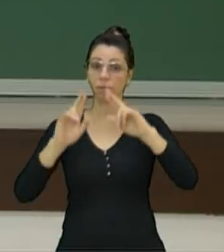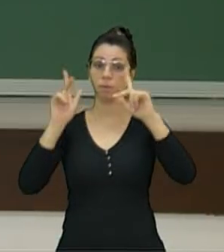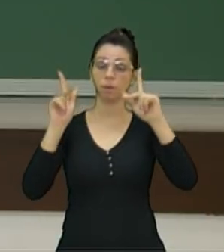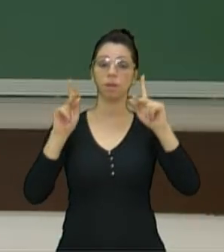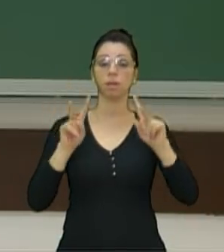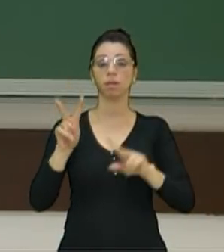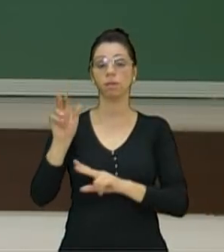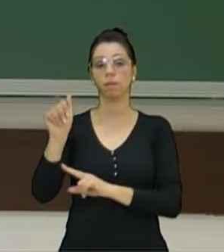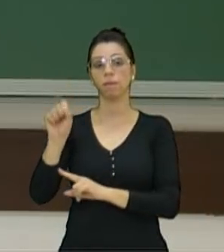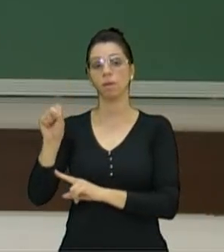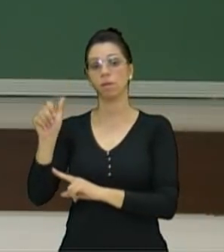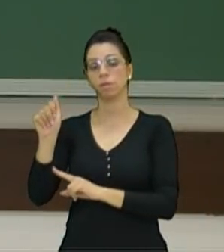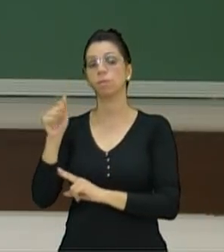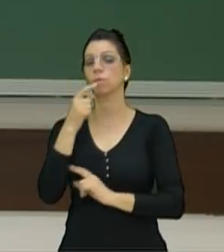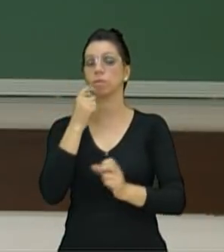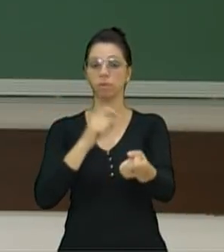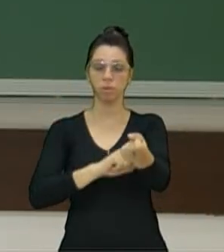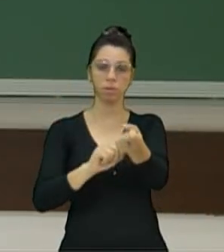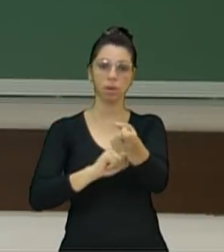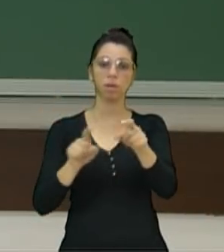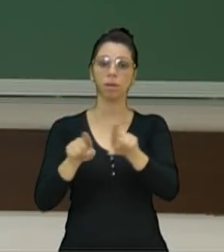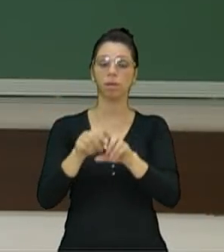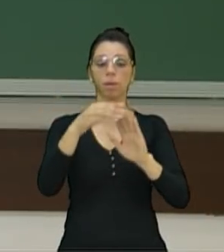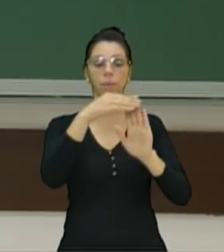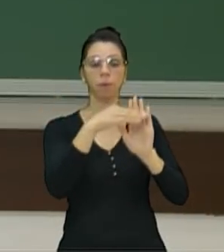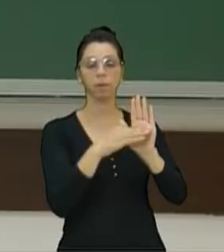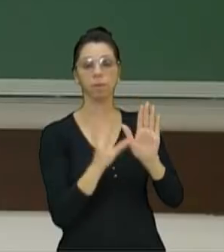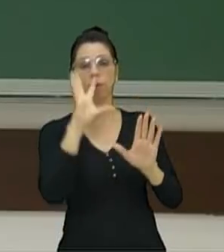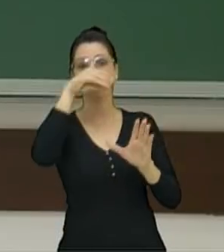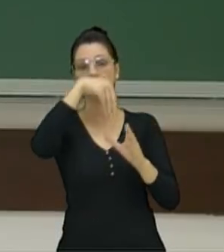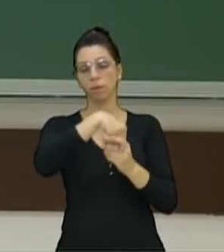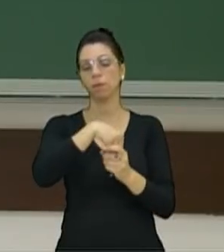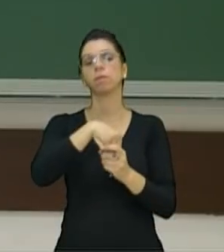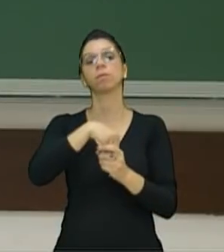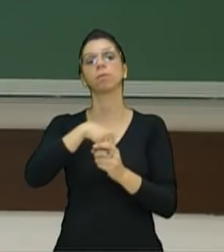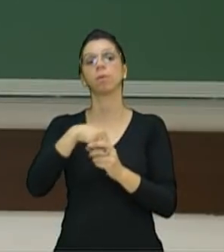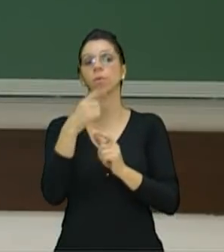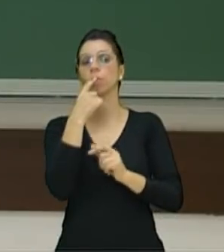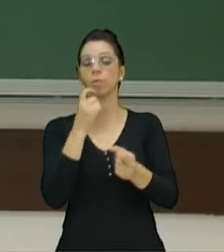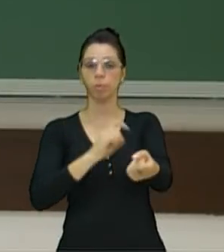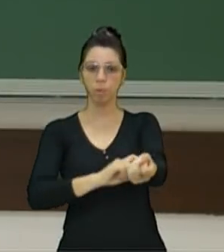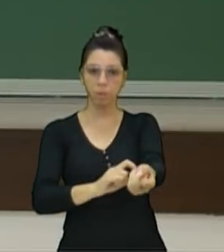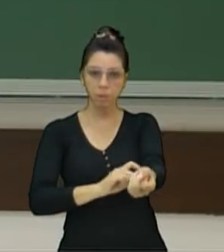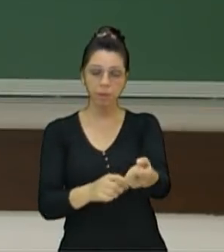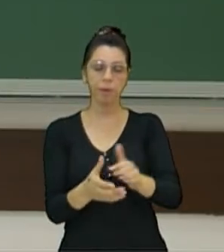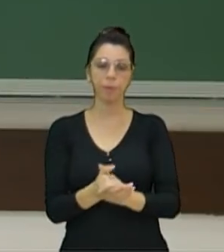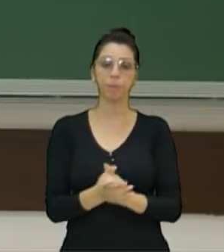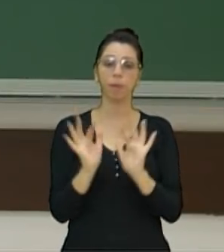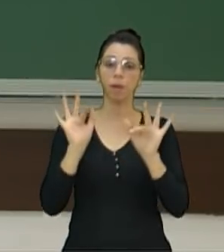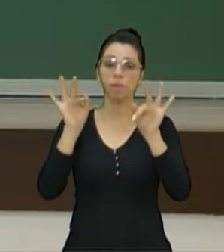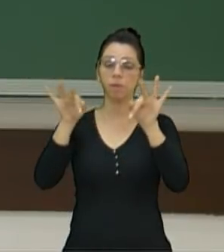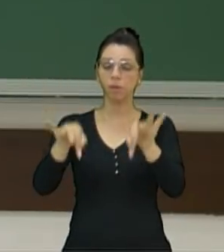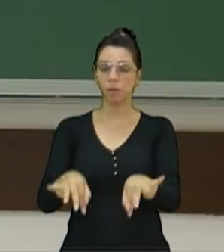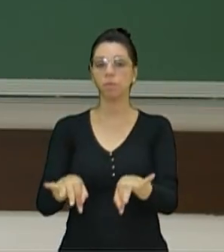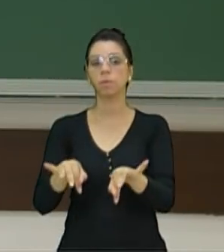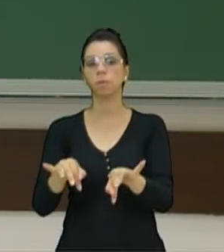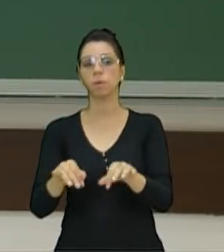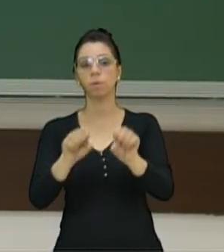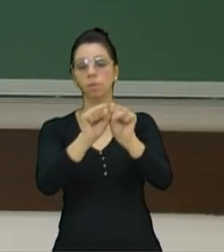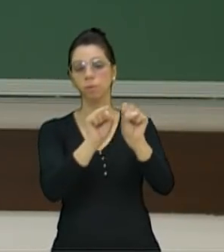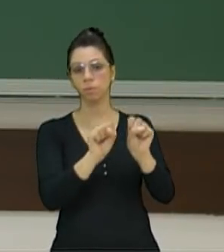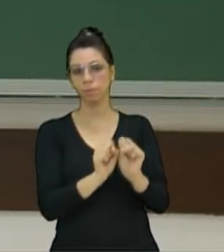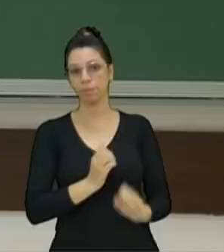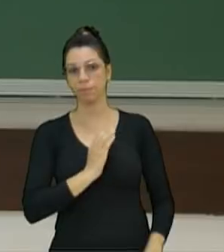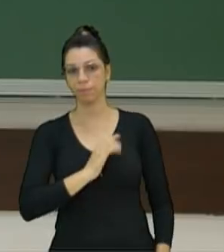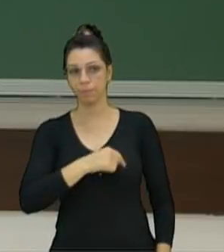vasos sanguíneos, falamos dos elementos do sangue e finalizamos lá o sistema cardiovascular,